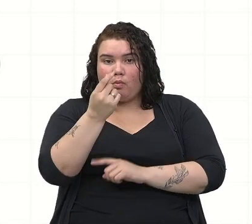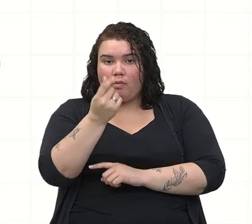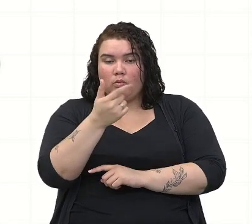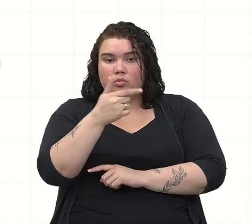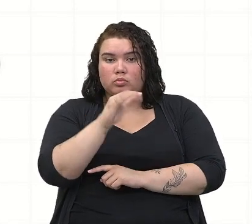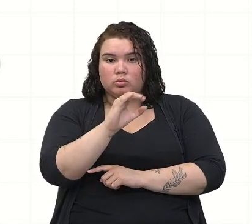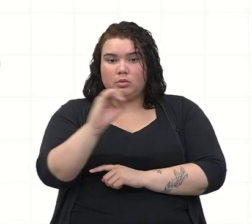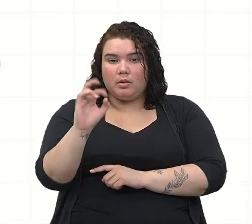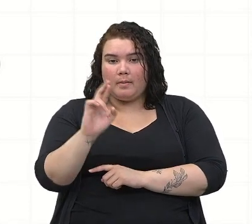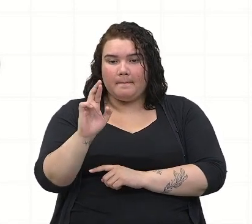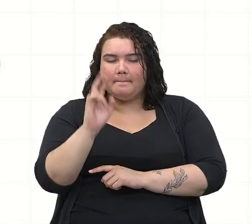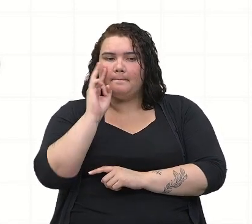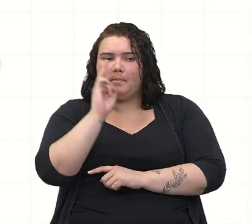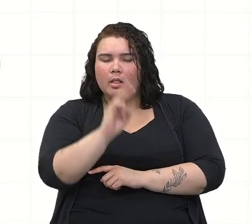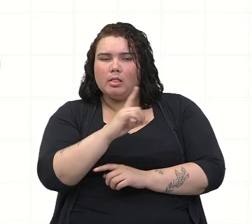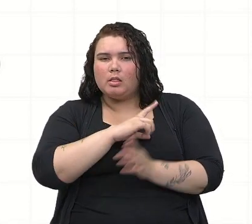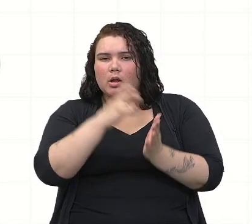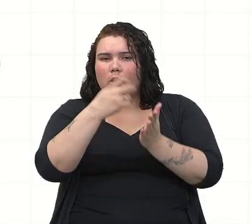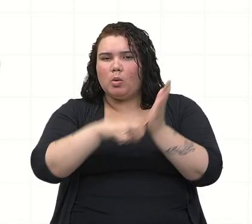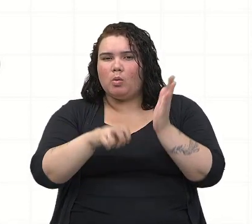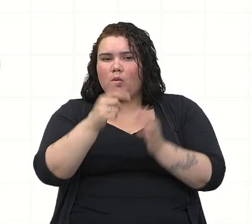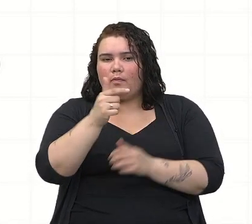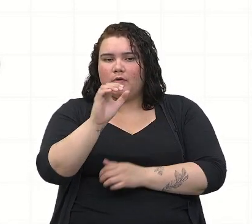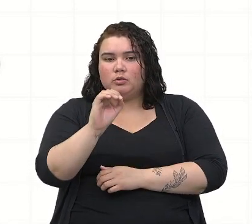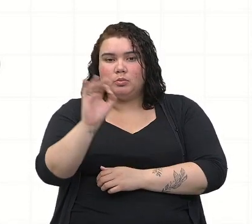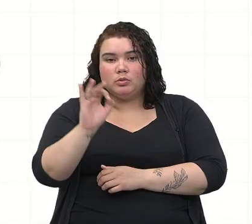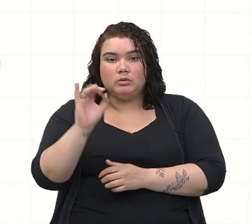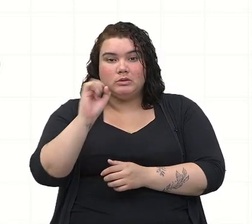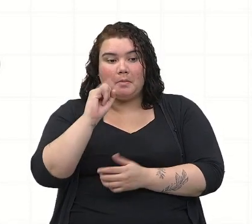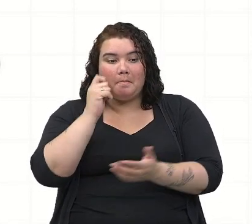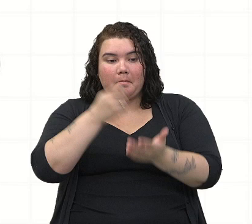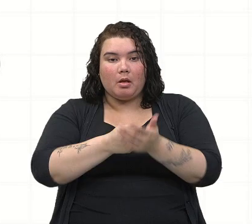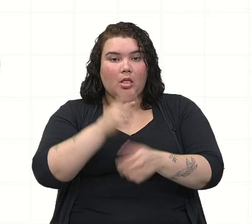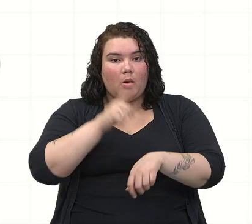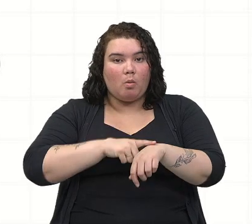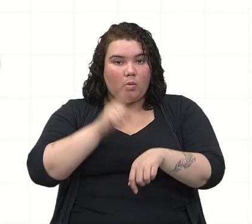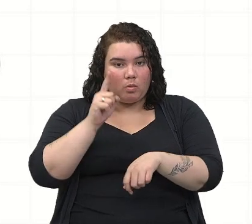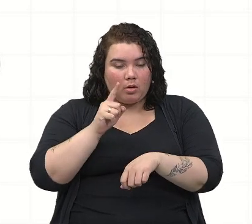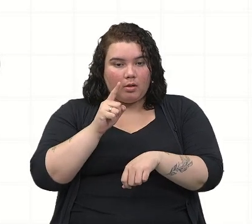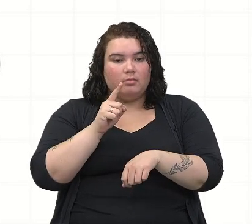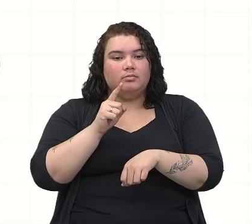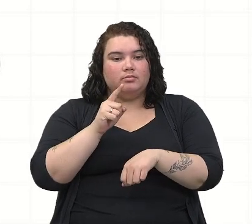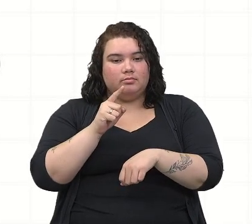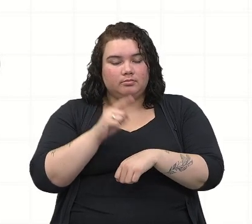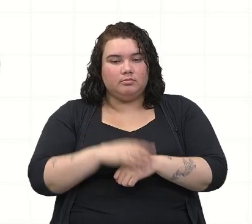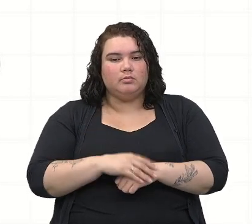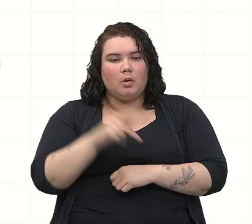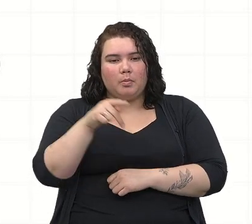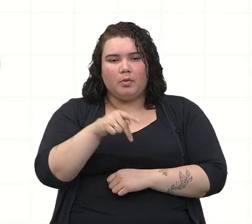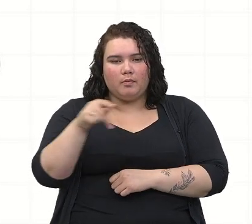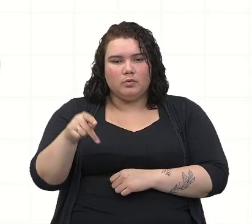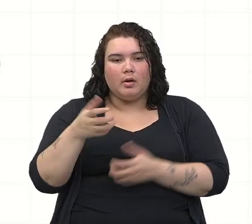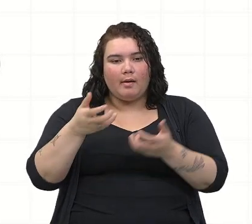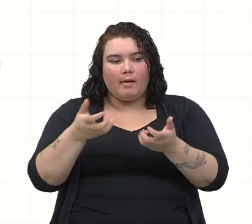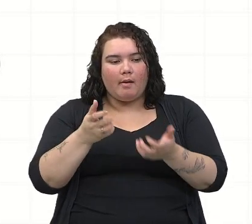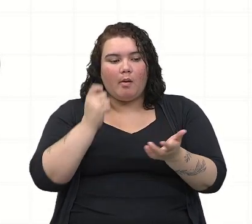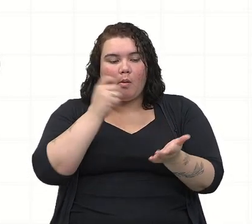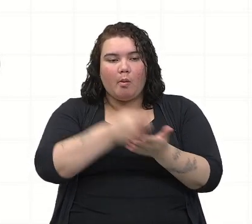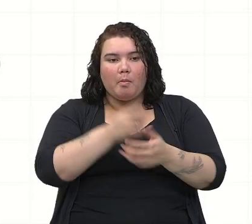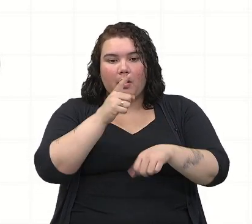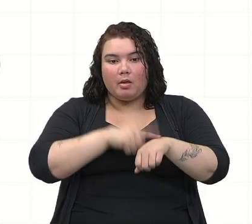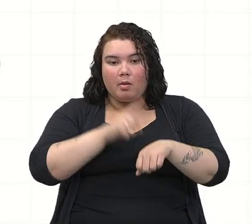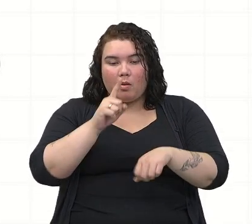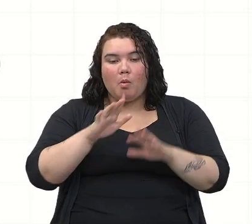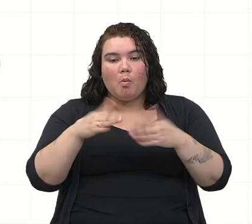mas está com um desconto de 20% na compra à vista. Sabendo que o professor Alexandre realizou a compra à vista,